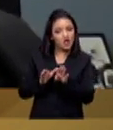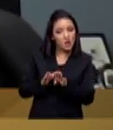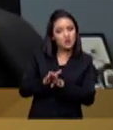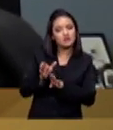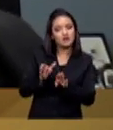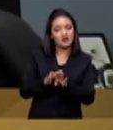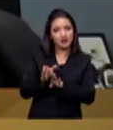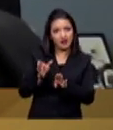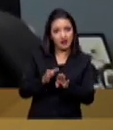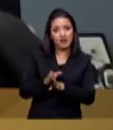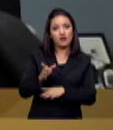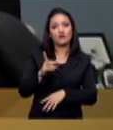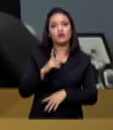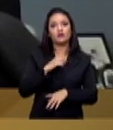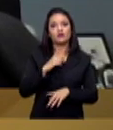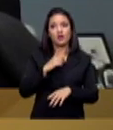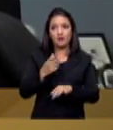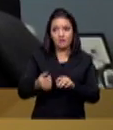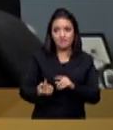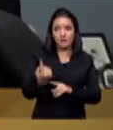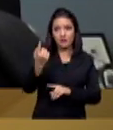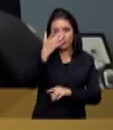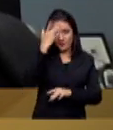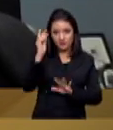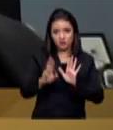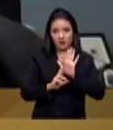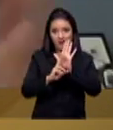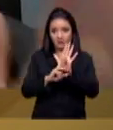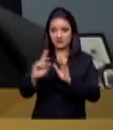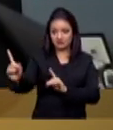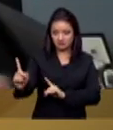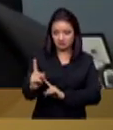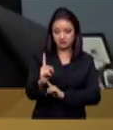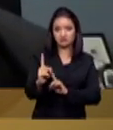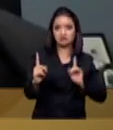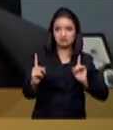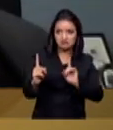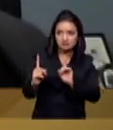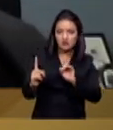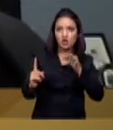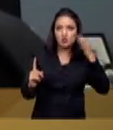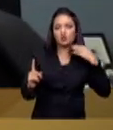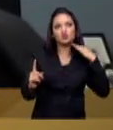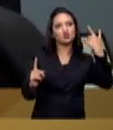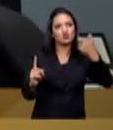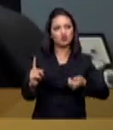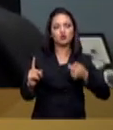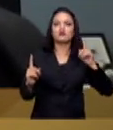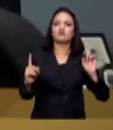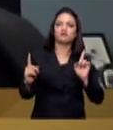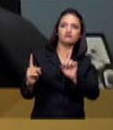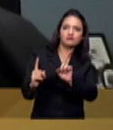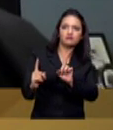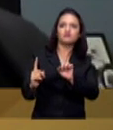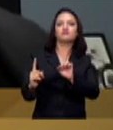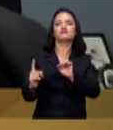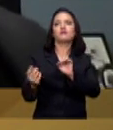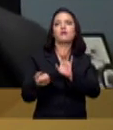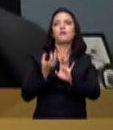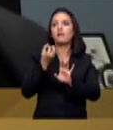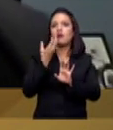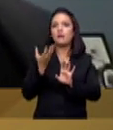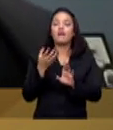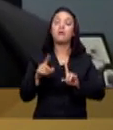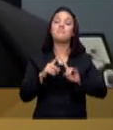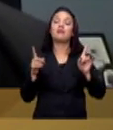ouvisse o representante da pessoa jurídica. Mas é compreensível que também se afirme